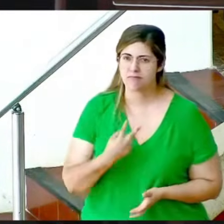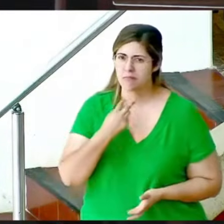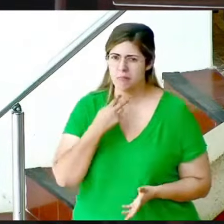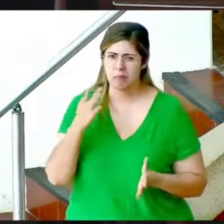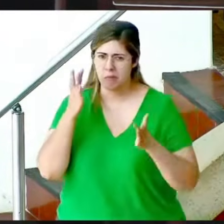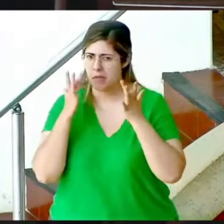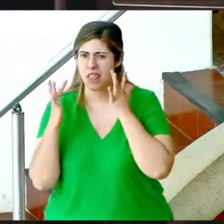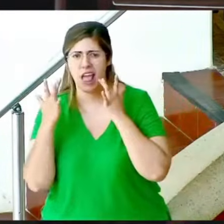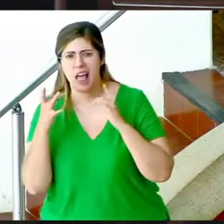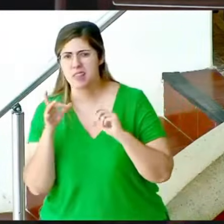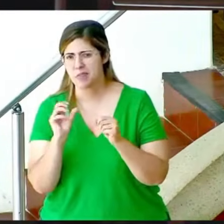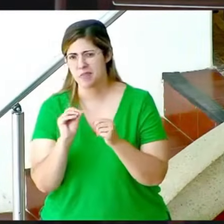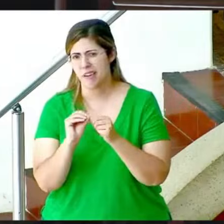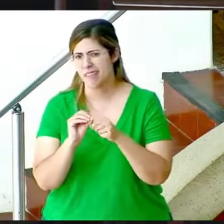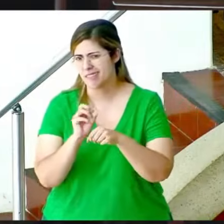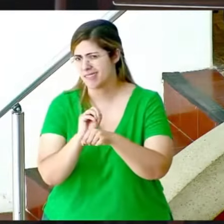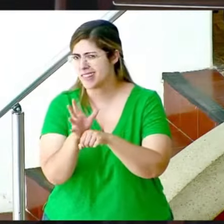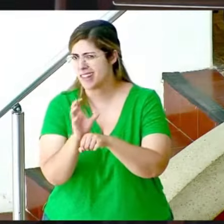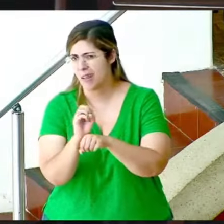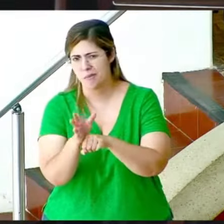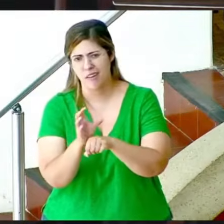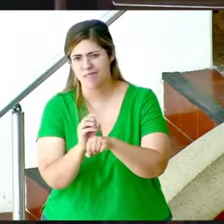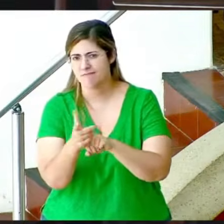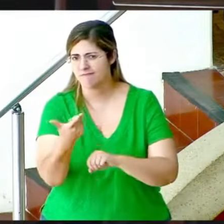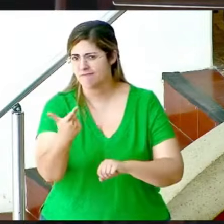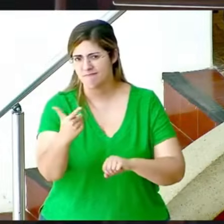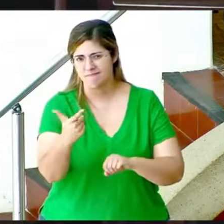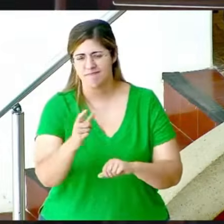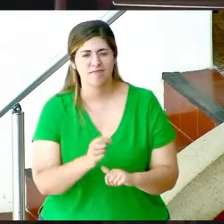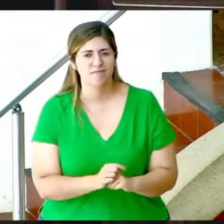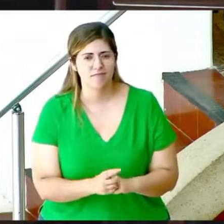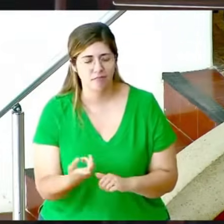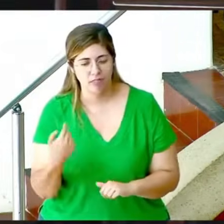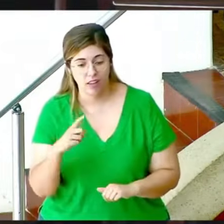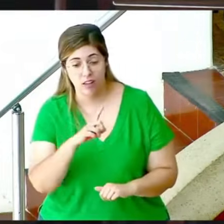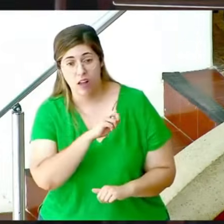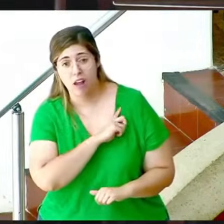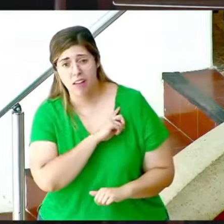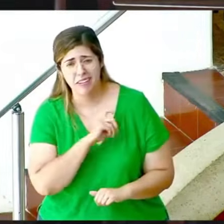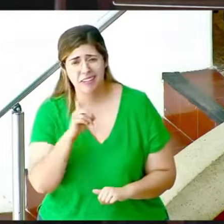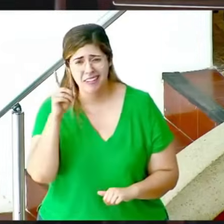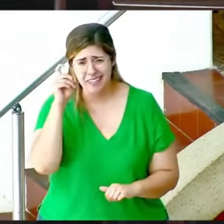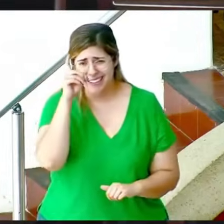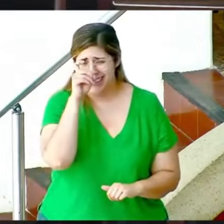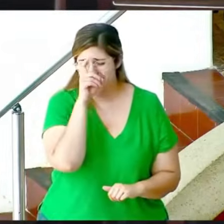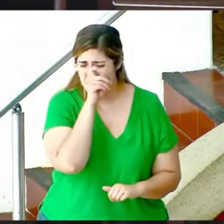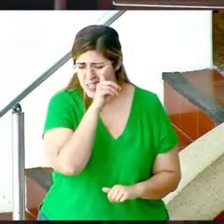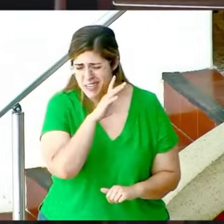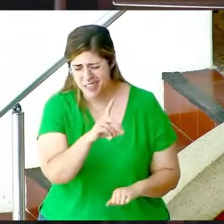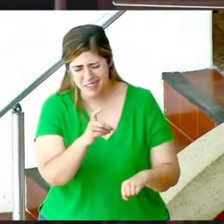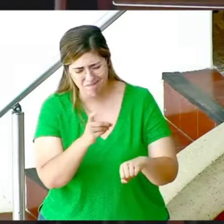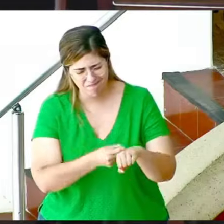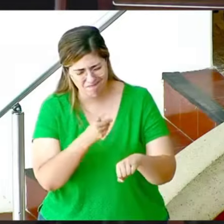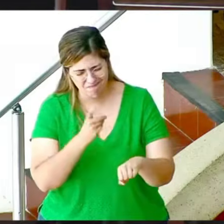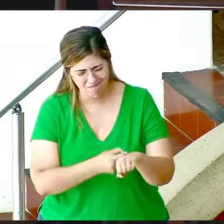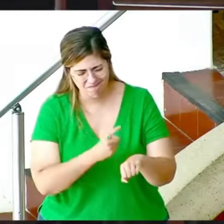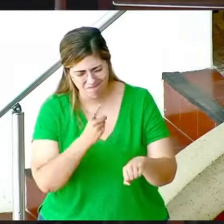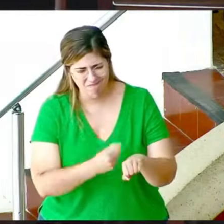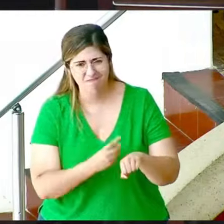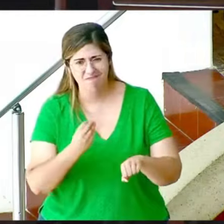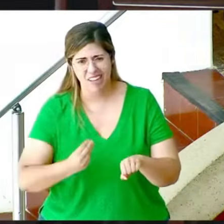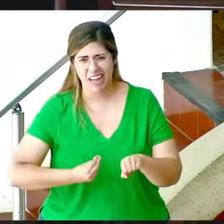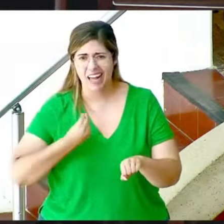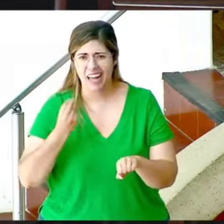cinema. Nós estamos num caminho duro, difícil, só sustentado pela graça de